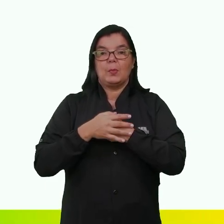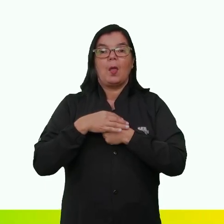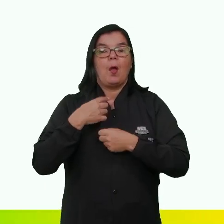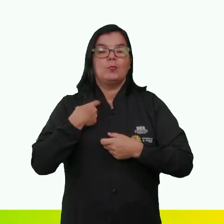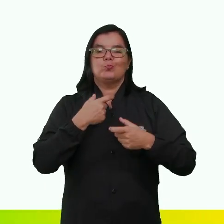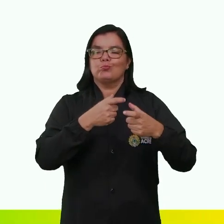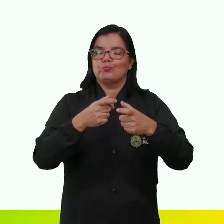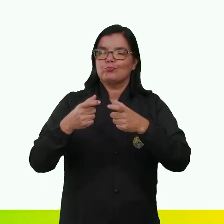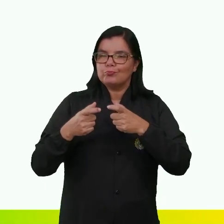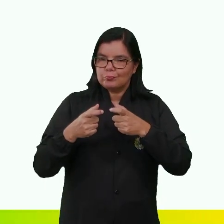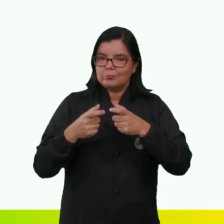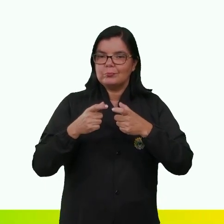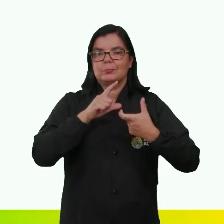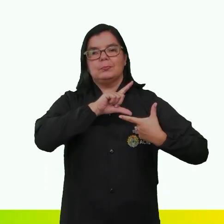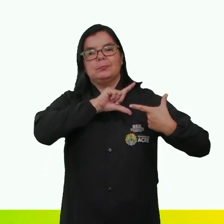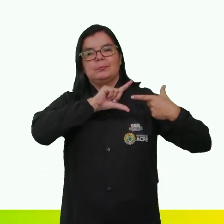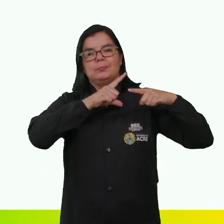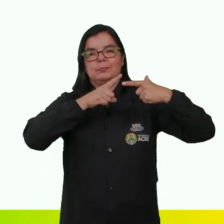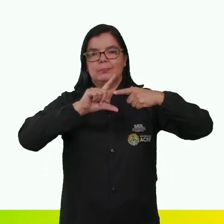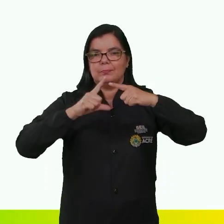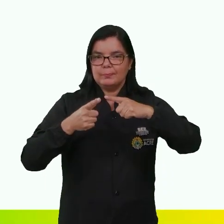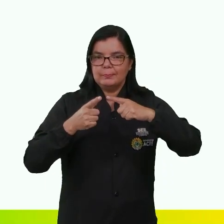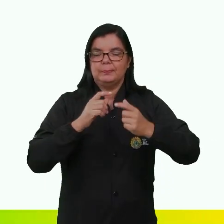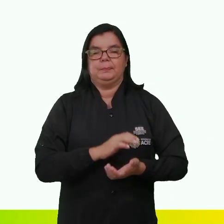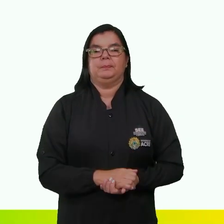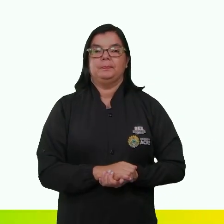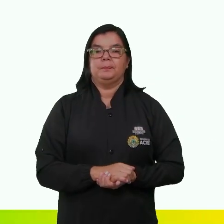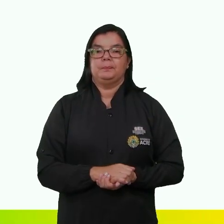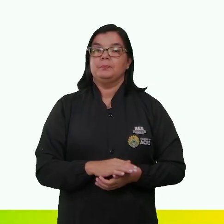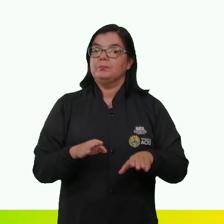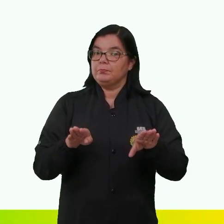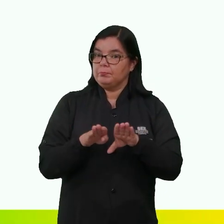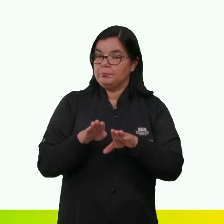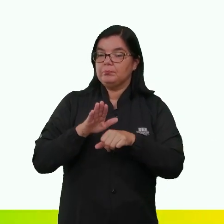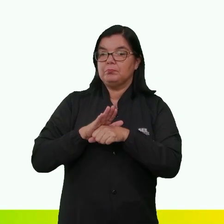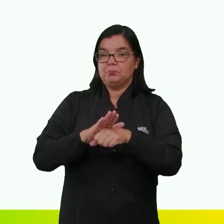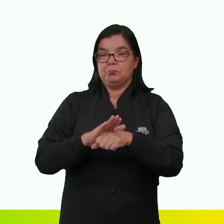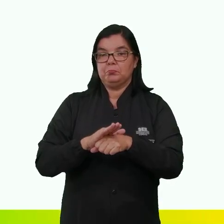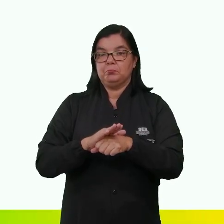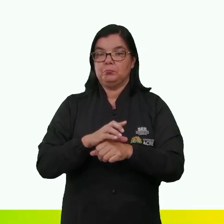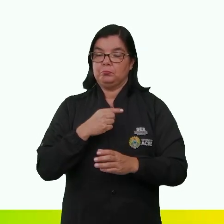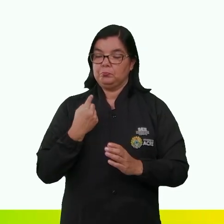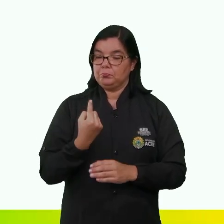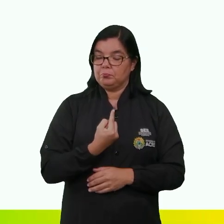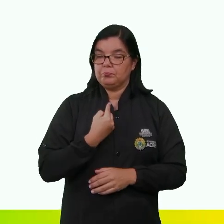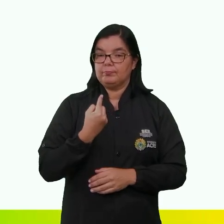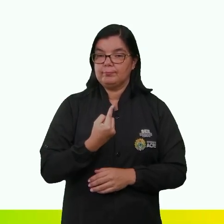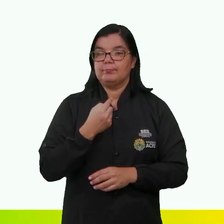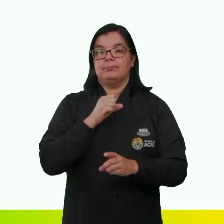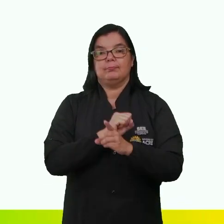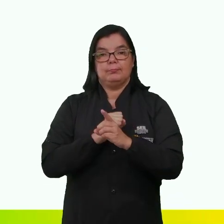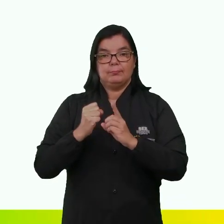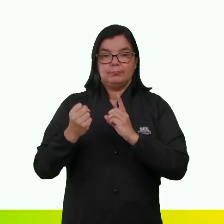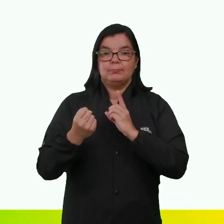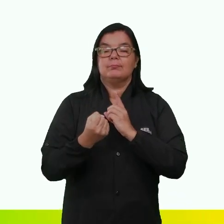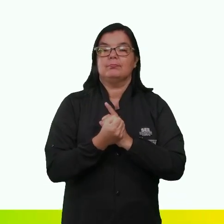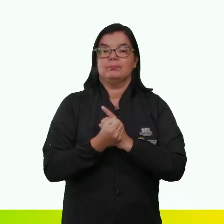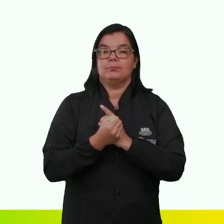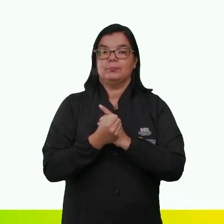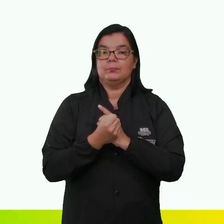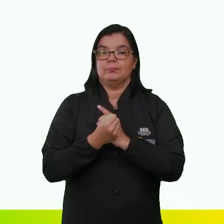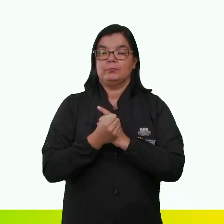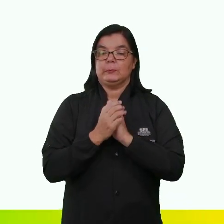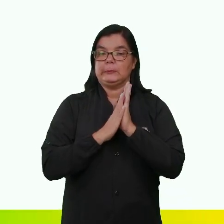invisibilizando expressões locais e tradicionais. Também contribui para o isolamento